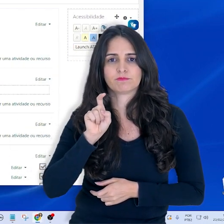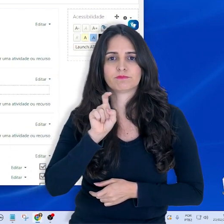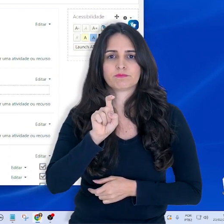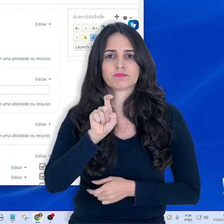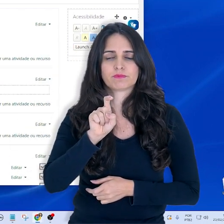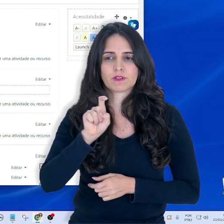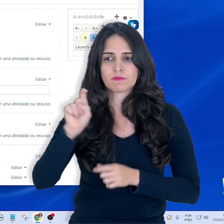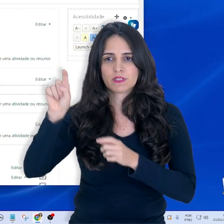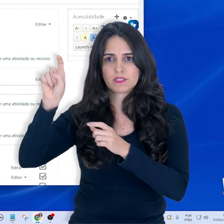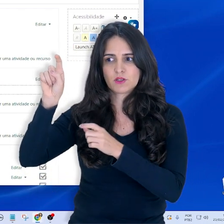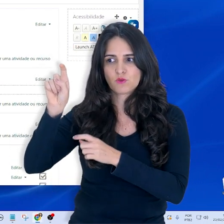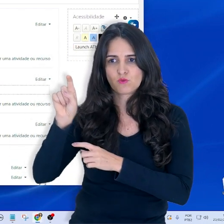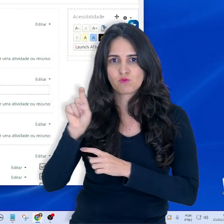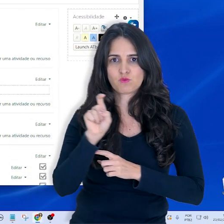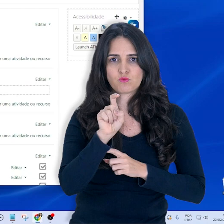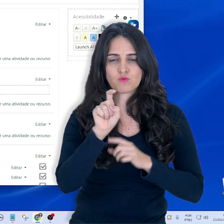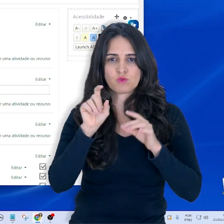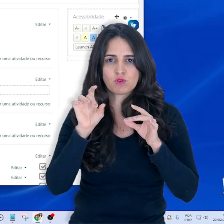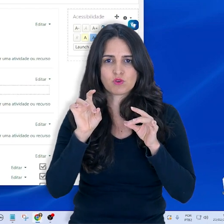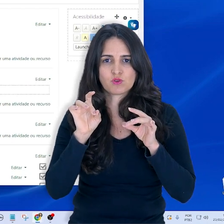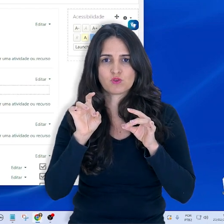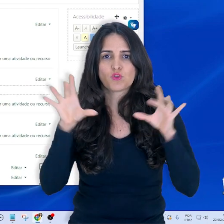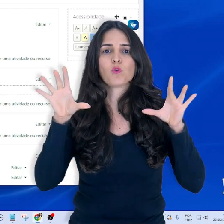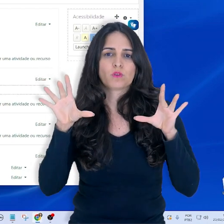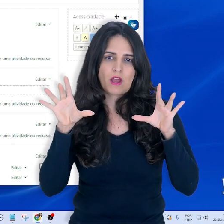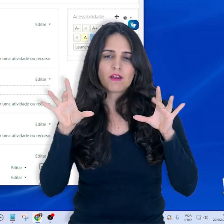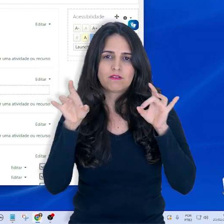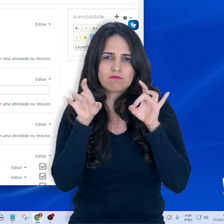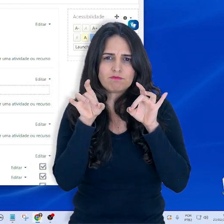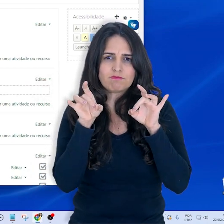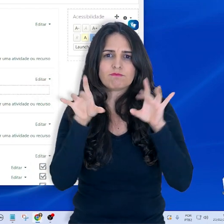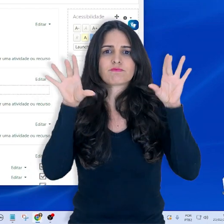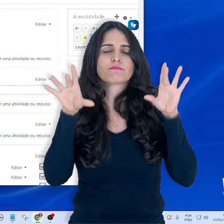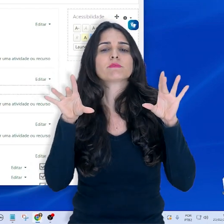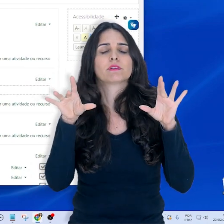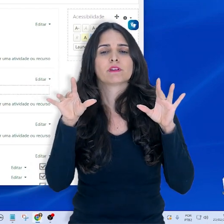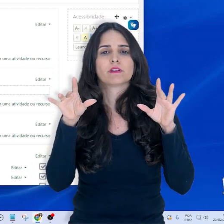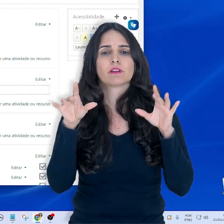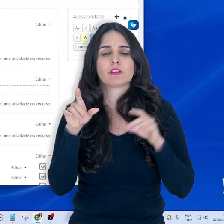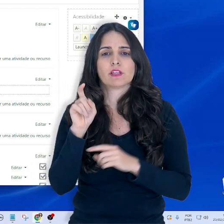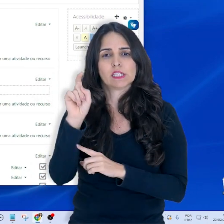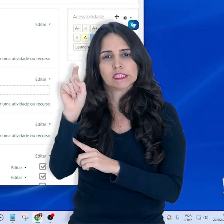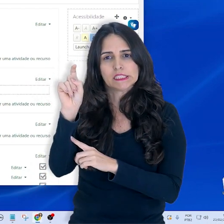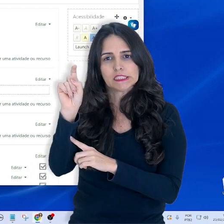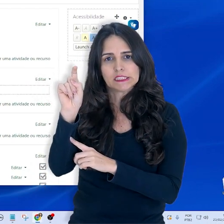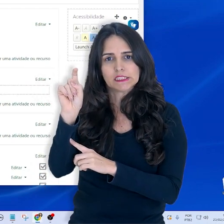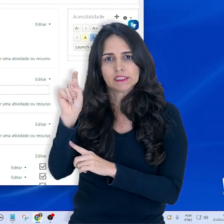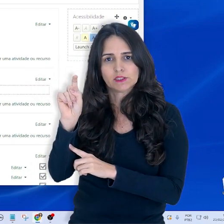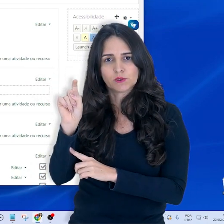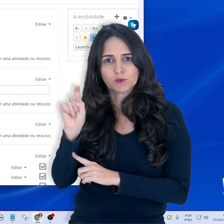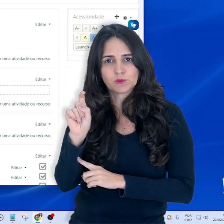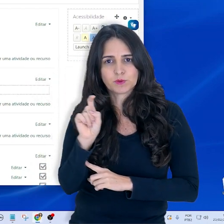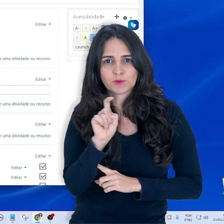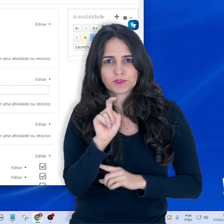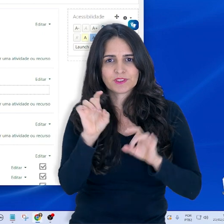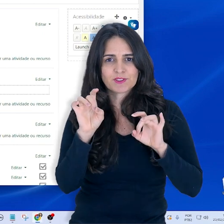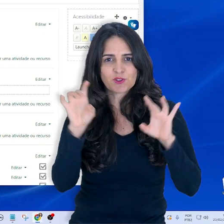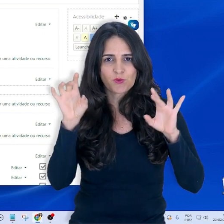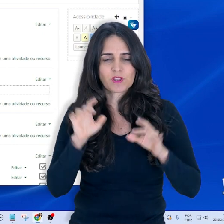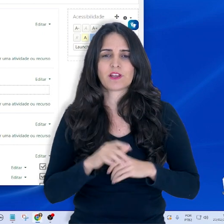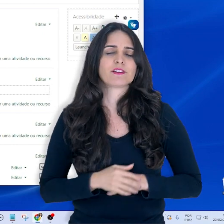e soltar no tópico desejado então por exemplo aqui ó eu estou segurando e quero arrastar